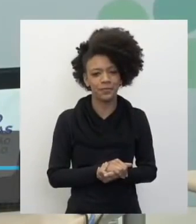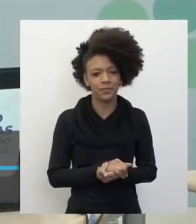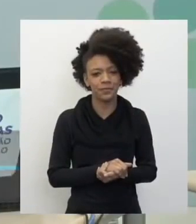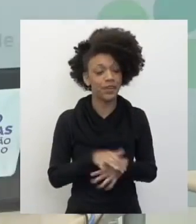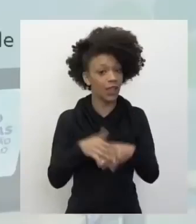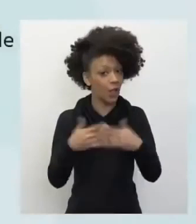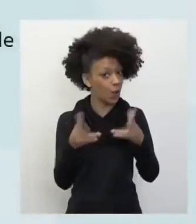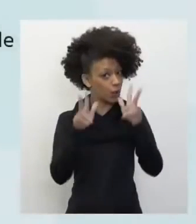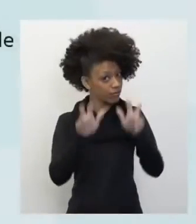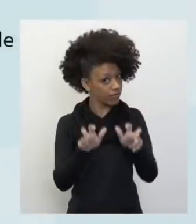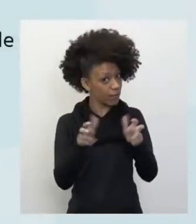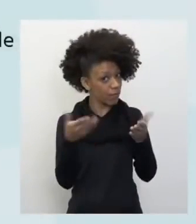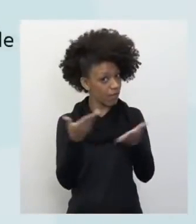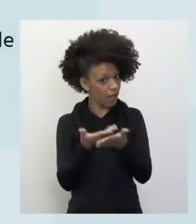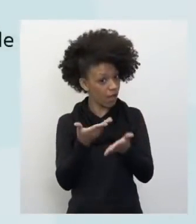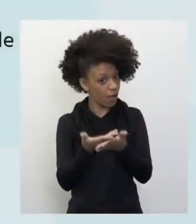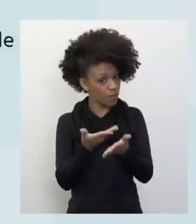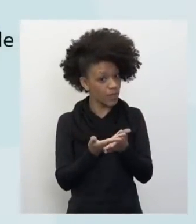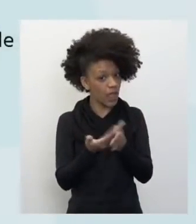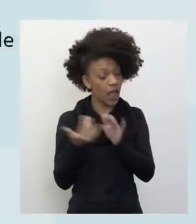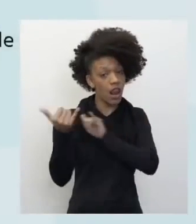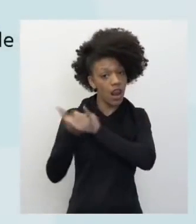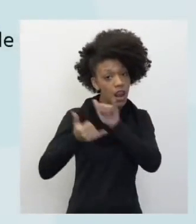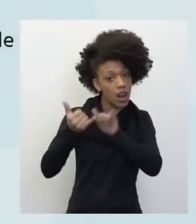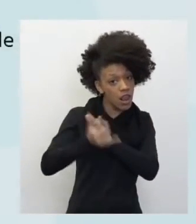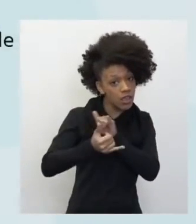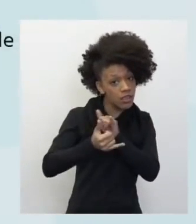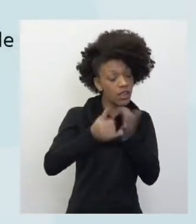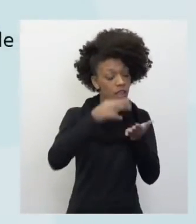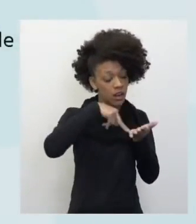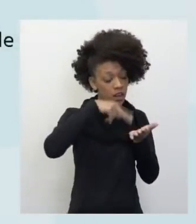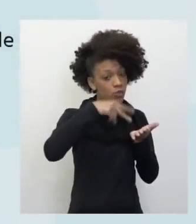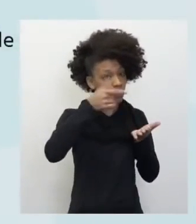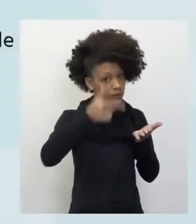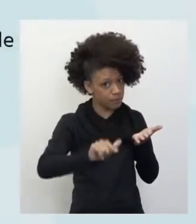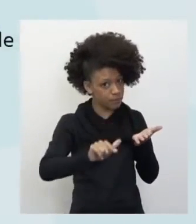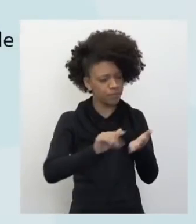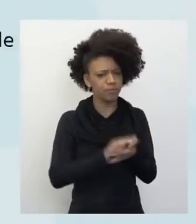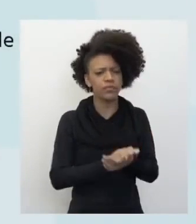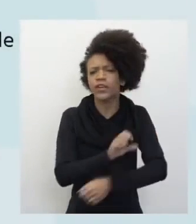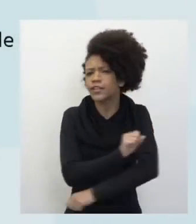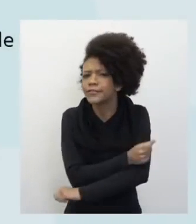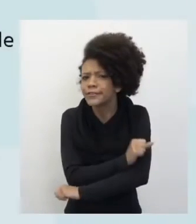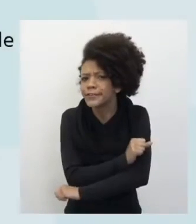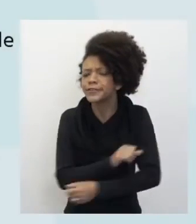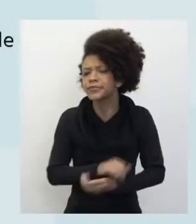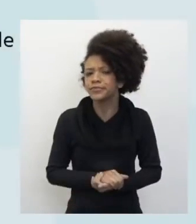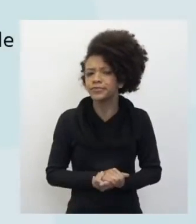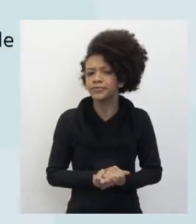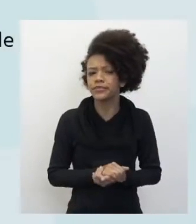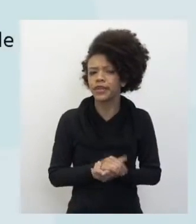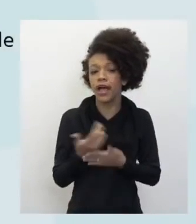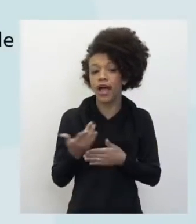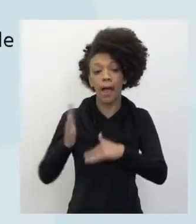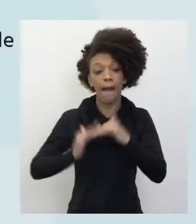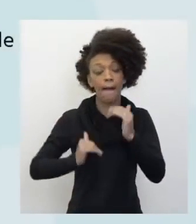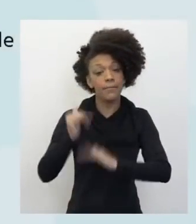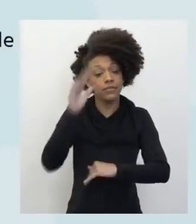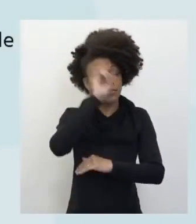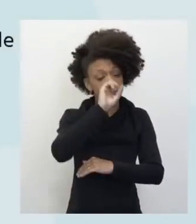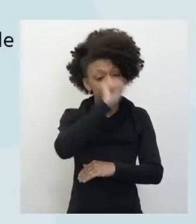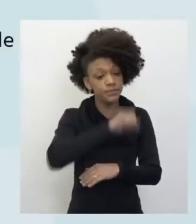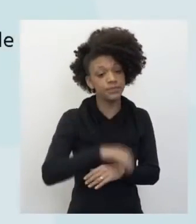O tema da aula é lenda e releitura. Oitavo ano, a habilidade que vamos acionar